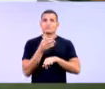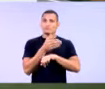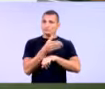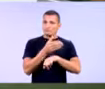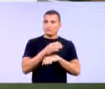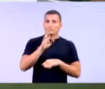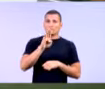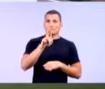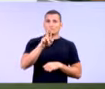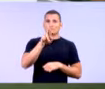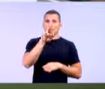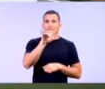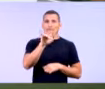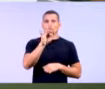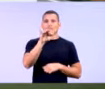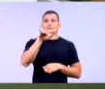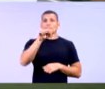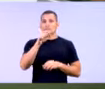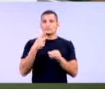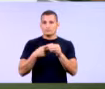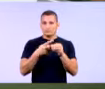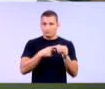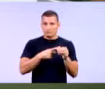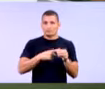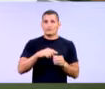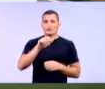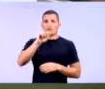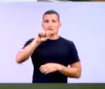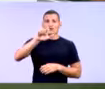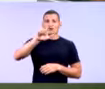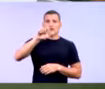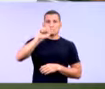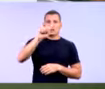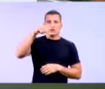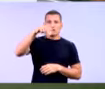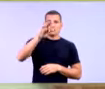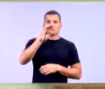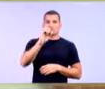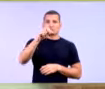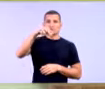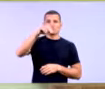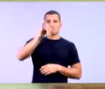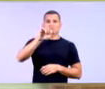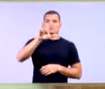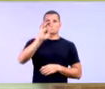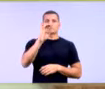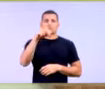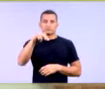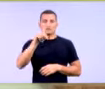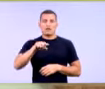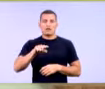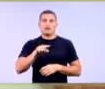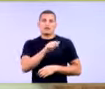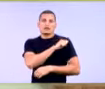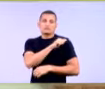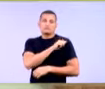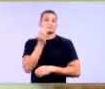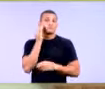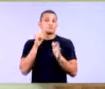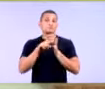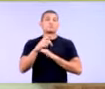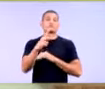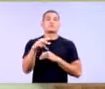Buritis, professora, é Antonilton, né? Parece-me que é o nome do nosso estudante. Vamos ver qual é a pergunta dele para